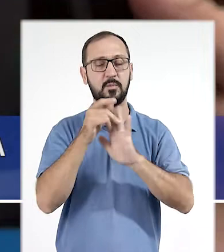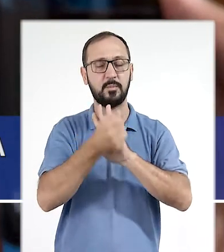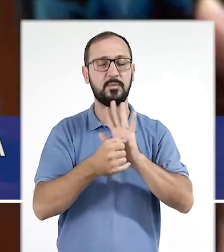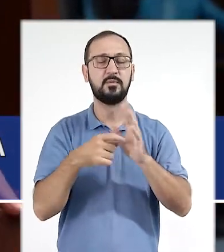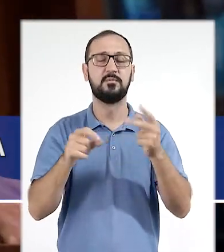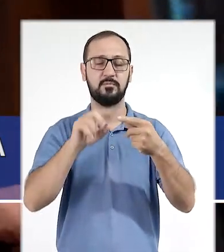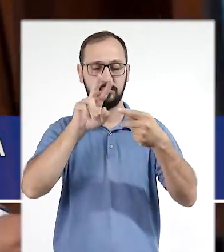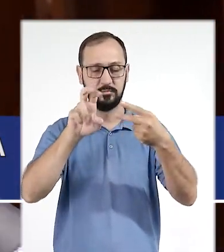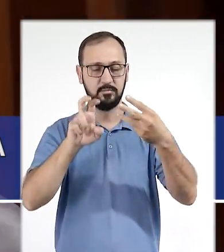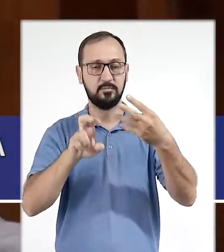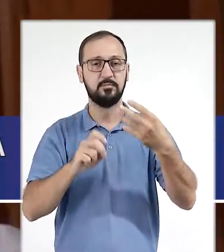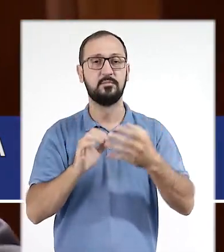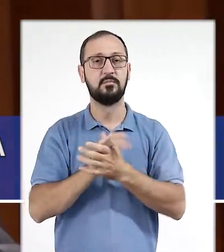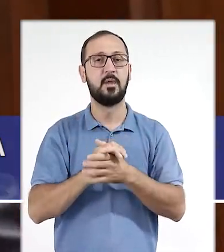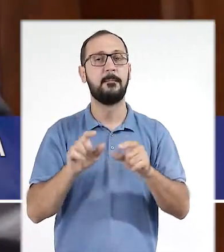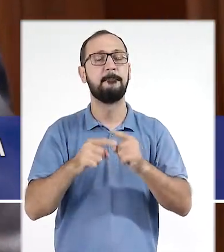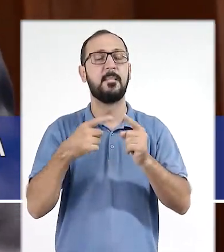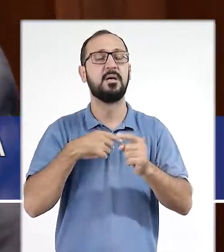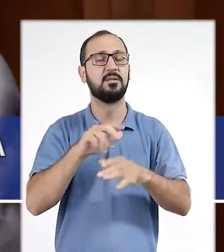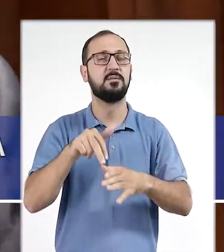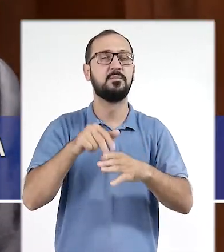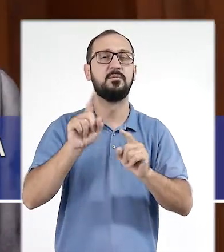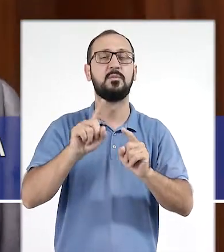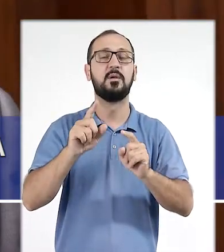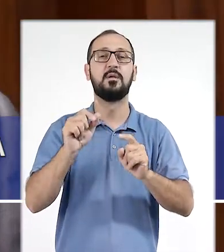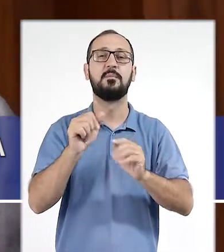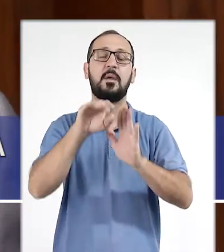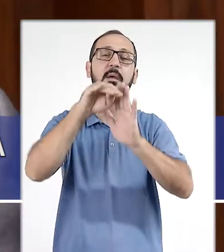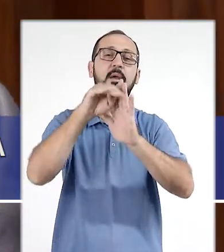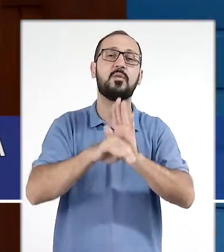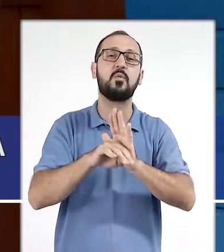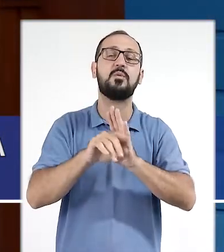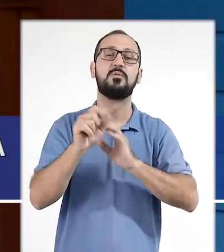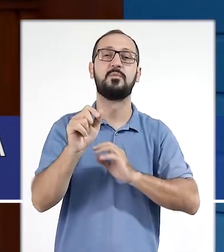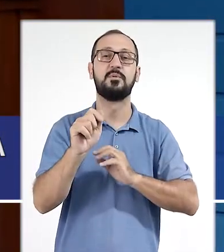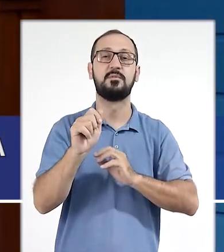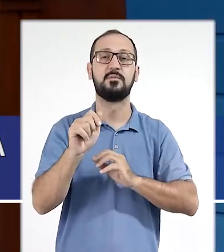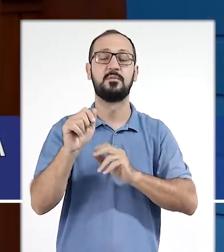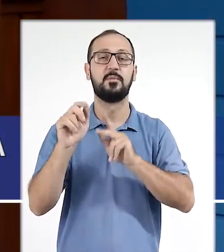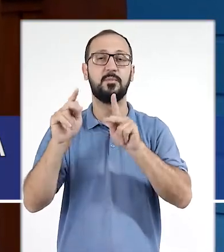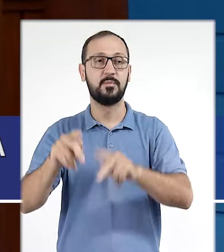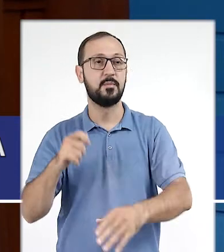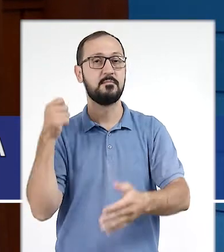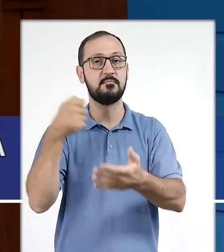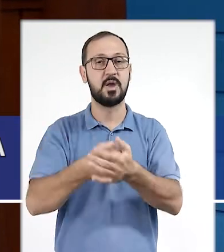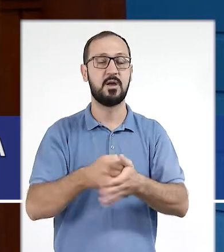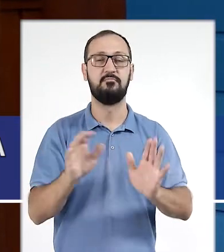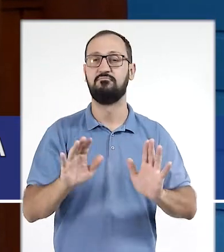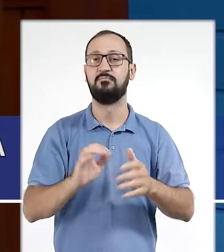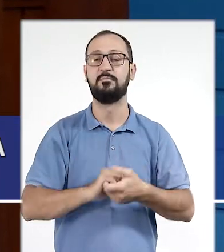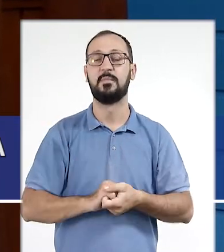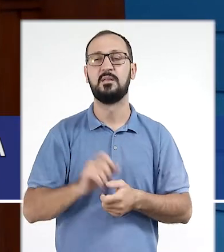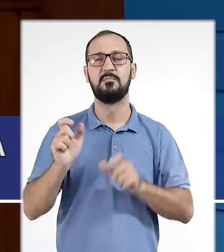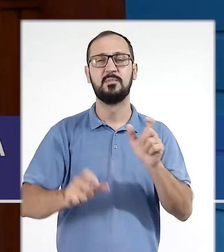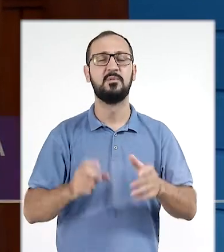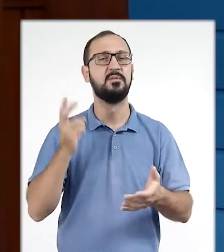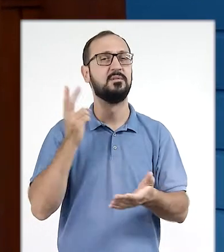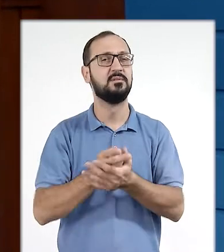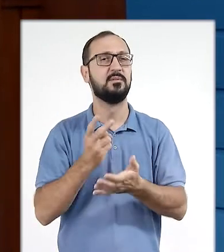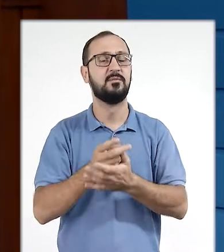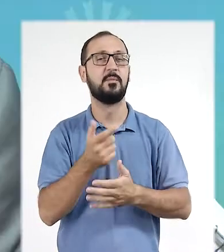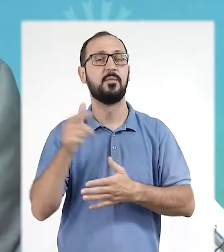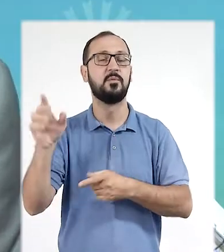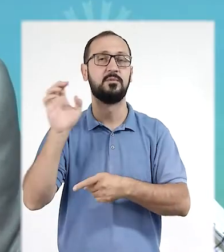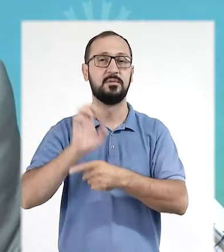sobre o tema, porém o parlamentar ressaltou que não necessariamente reduzem os valores a serem pagos pelos sul-mato-grossenses. As pessoas